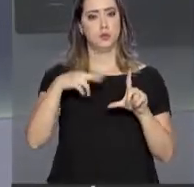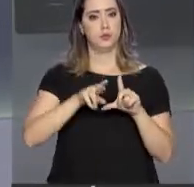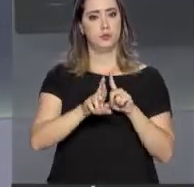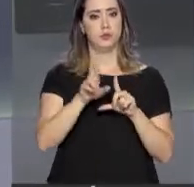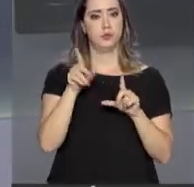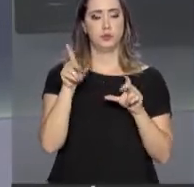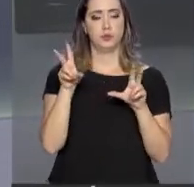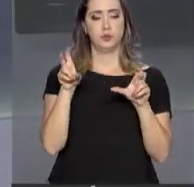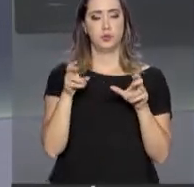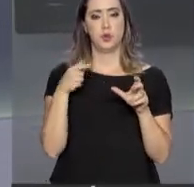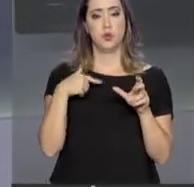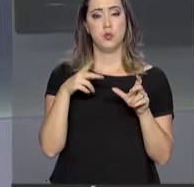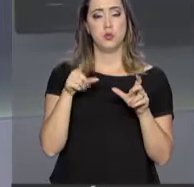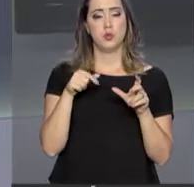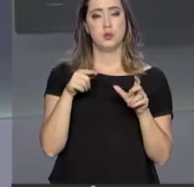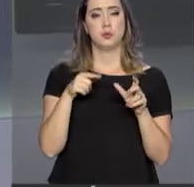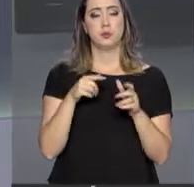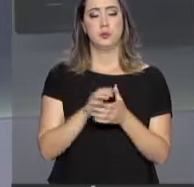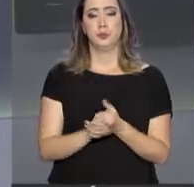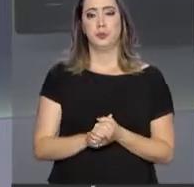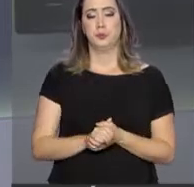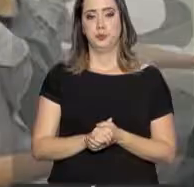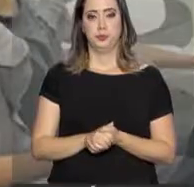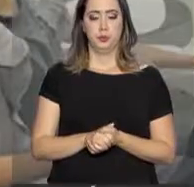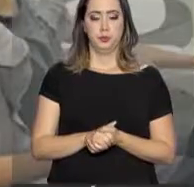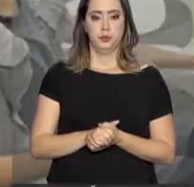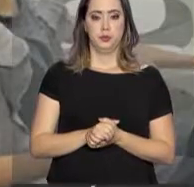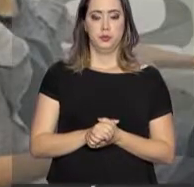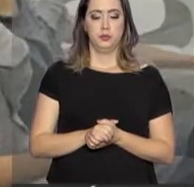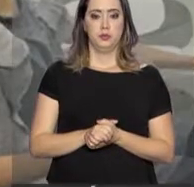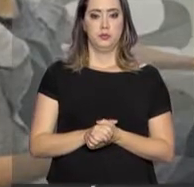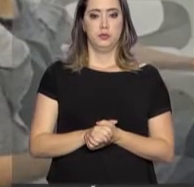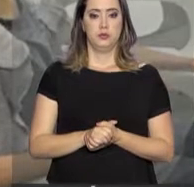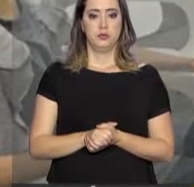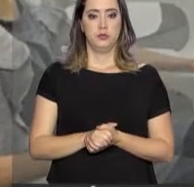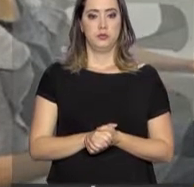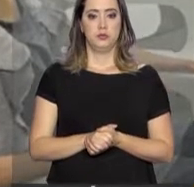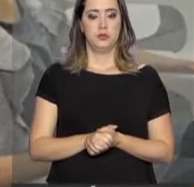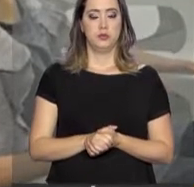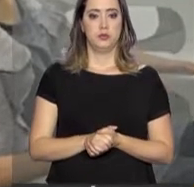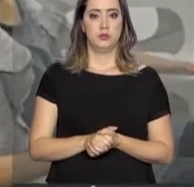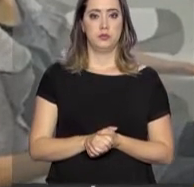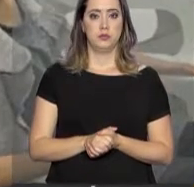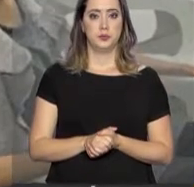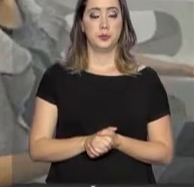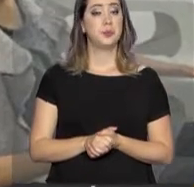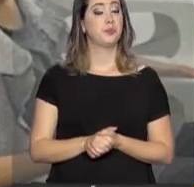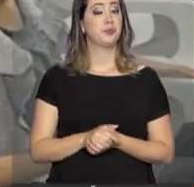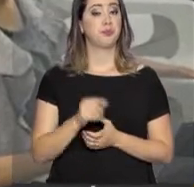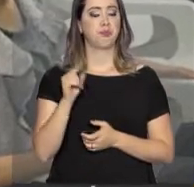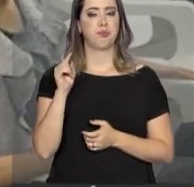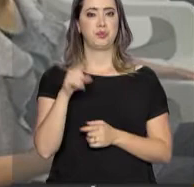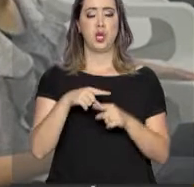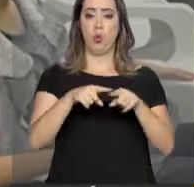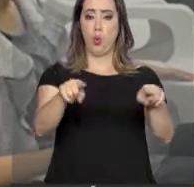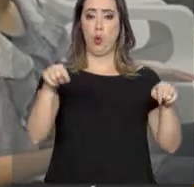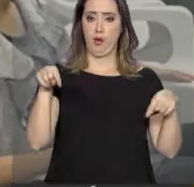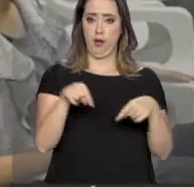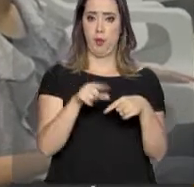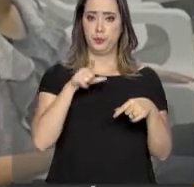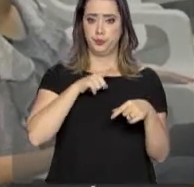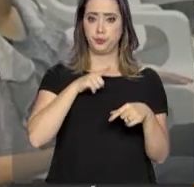sobre esse mutirão de documentos linha poderá cadastradas amigo multidão